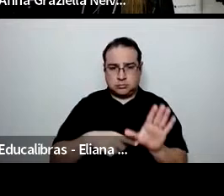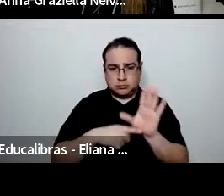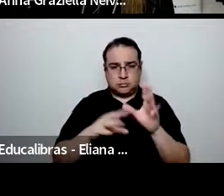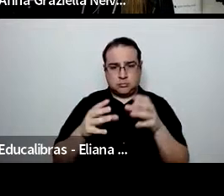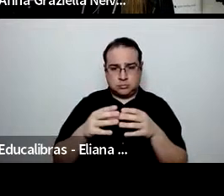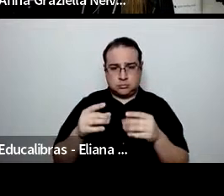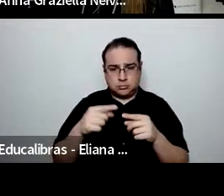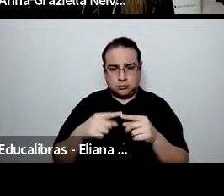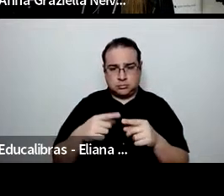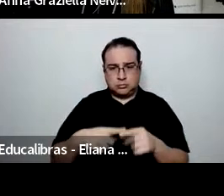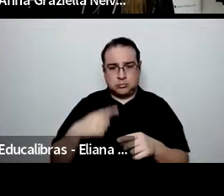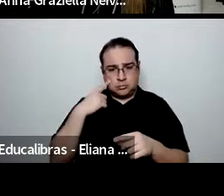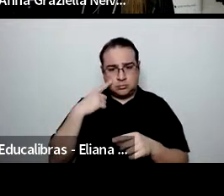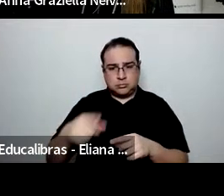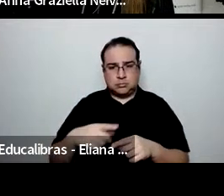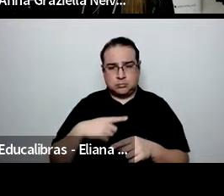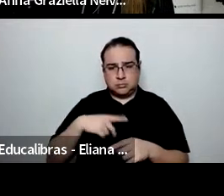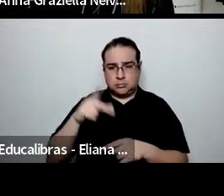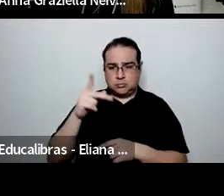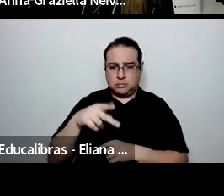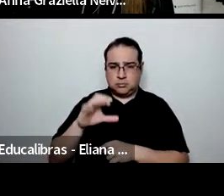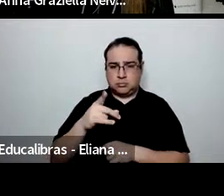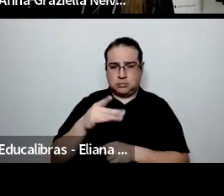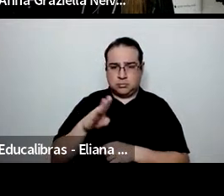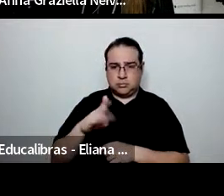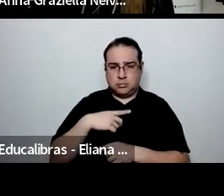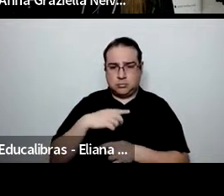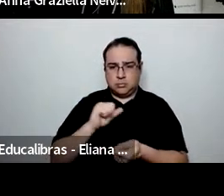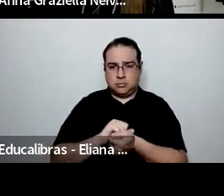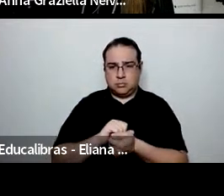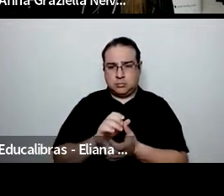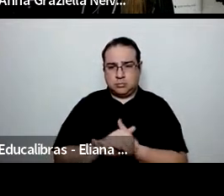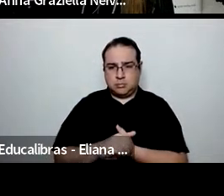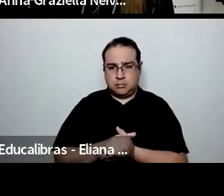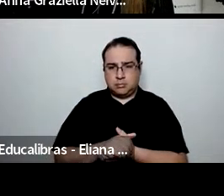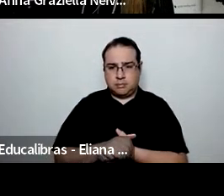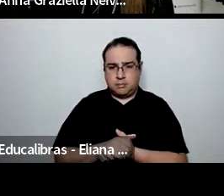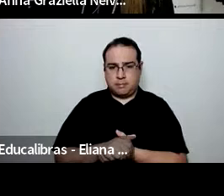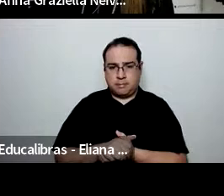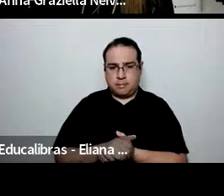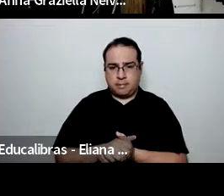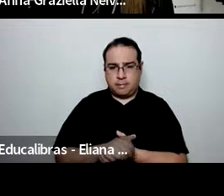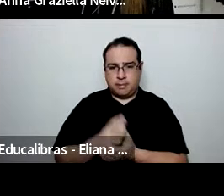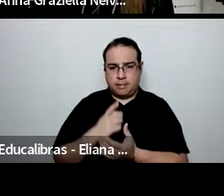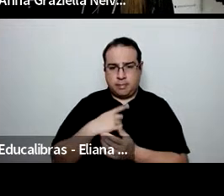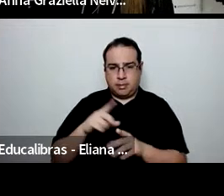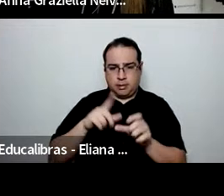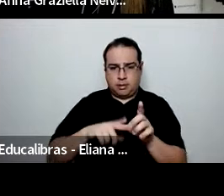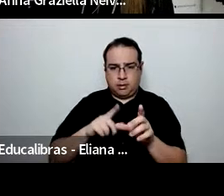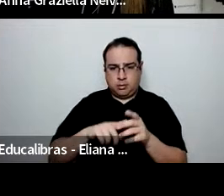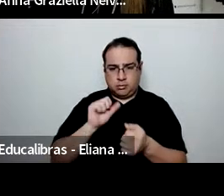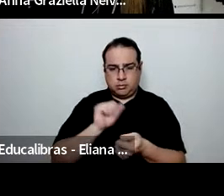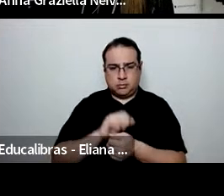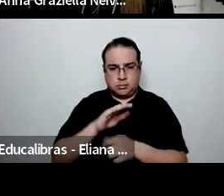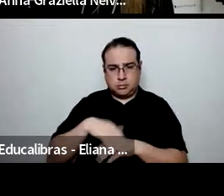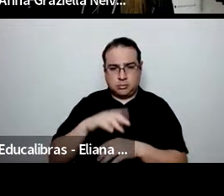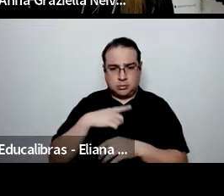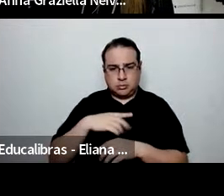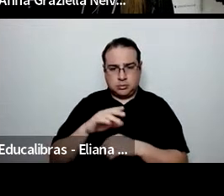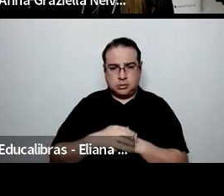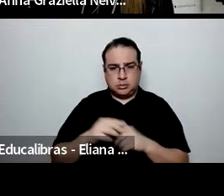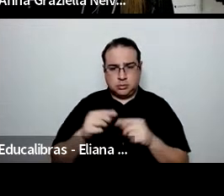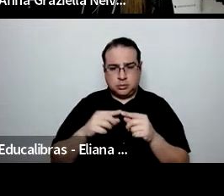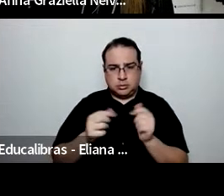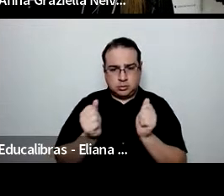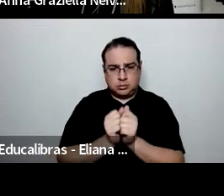pelo fato do diretório do PC do B comprou a sigla que muito além de uma